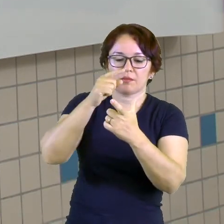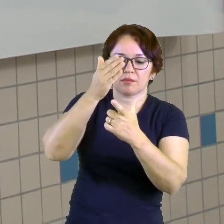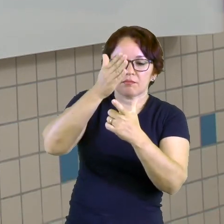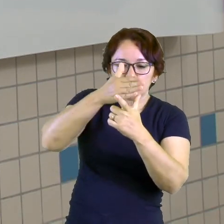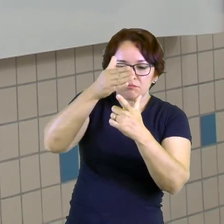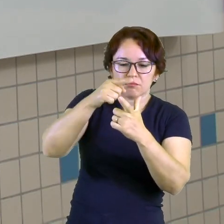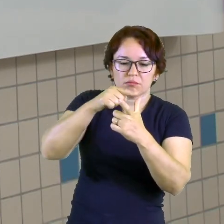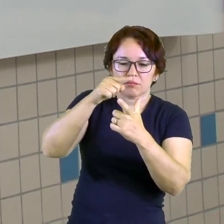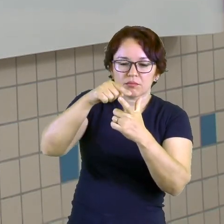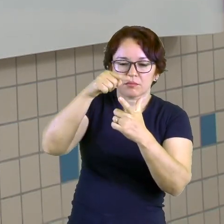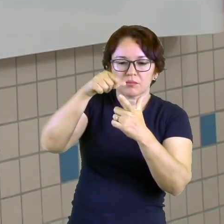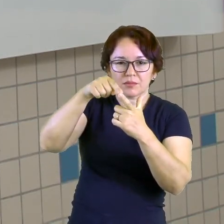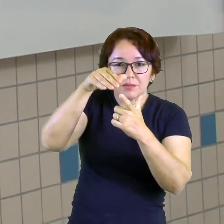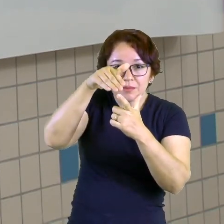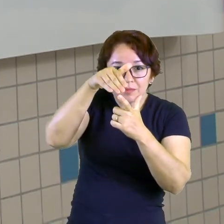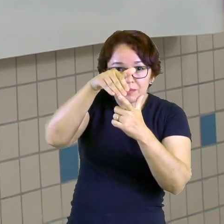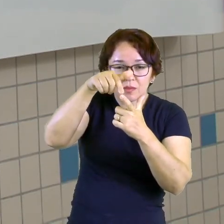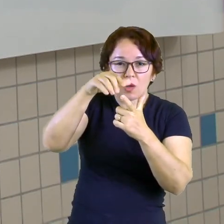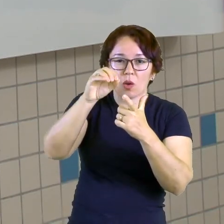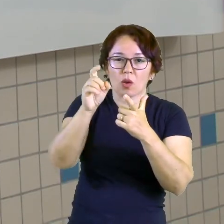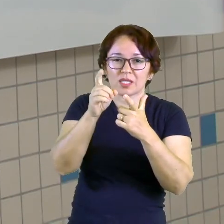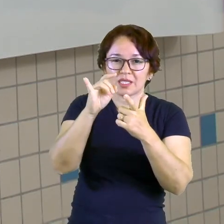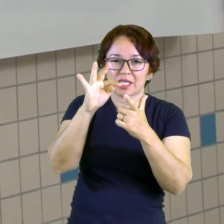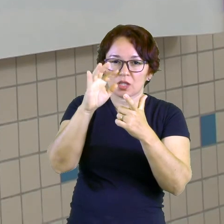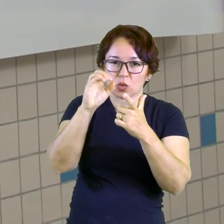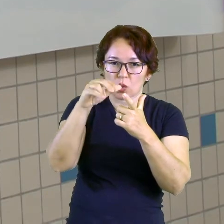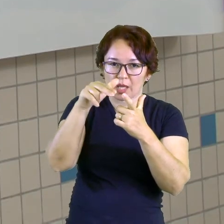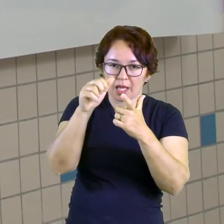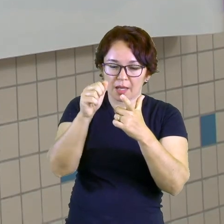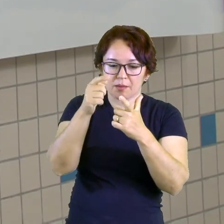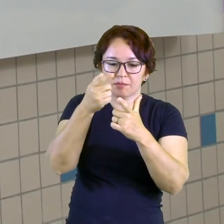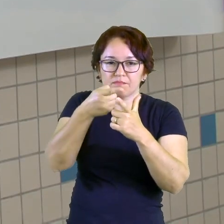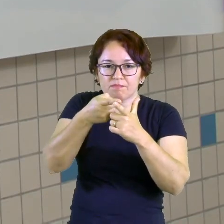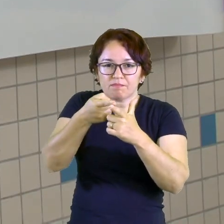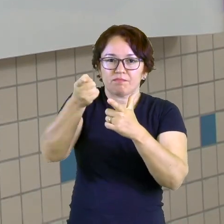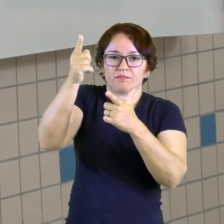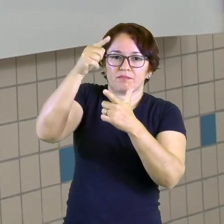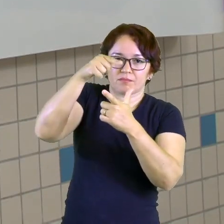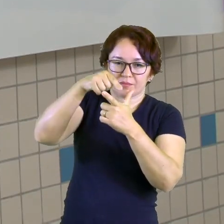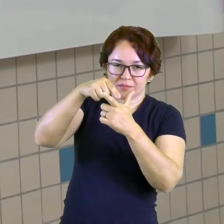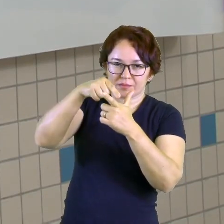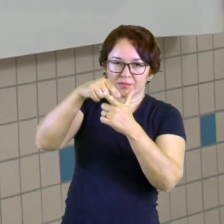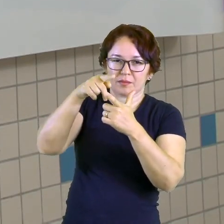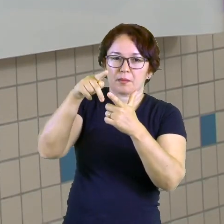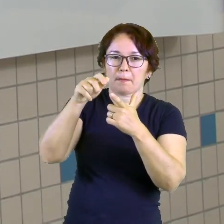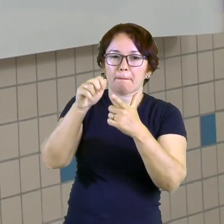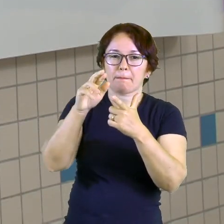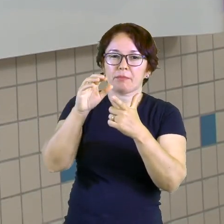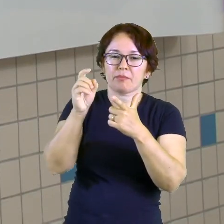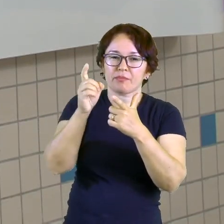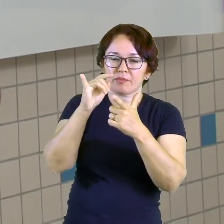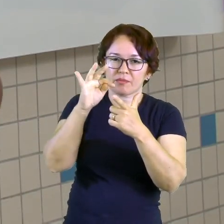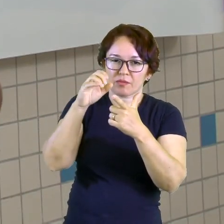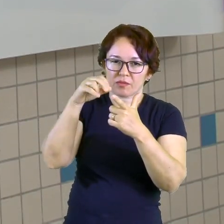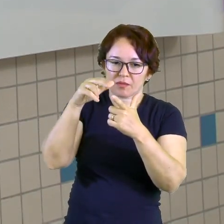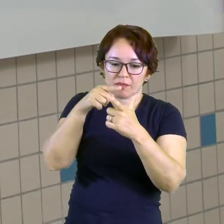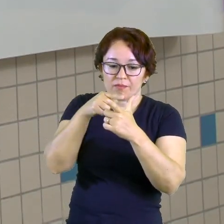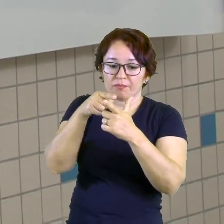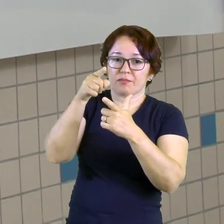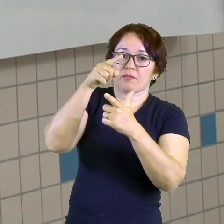mais intensidade. Paroxítona, a penúltima sílaba é pronunciada com mais intensidade. E